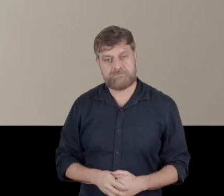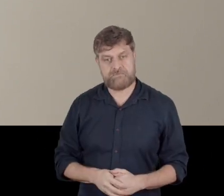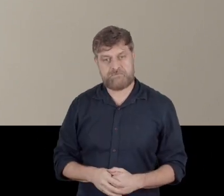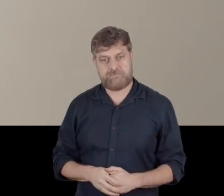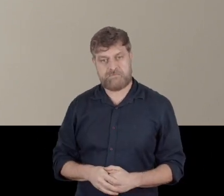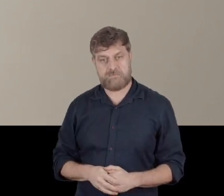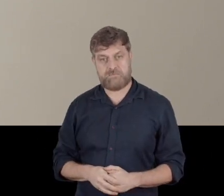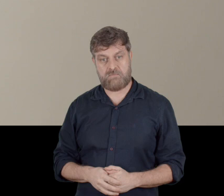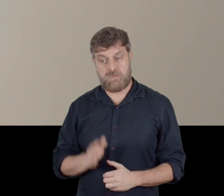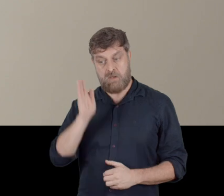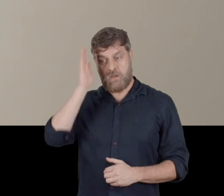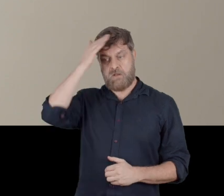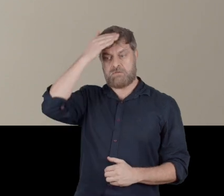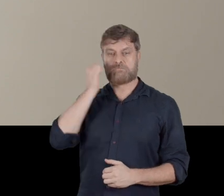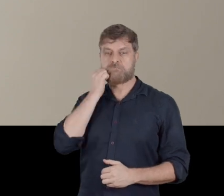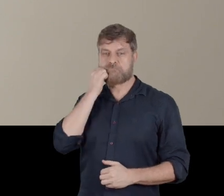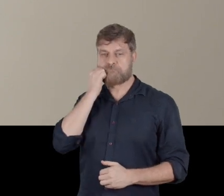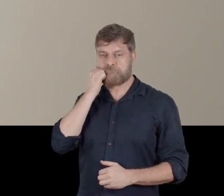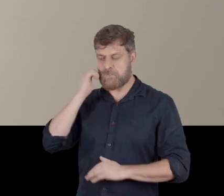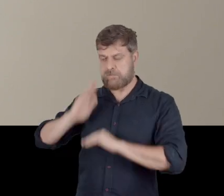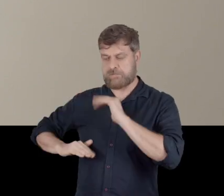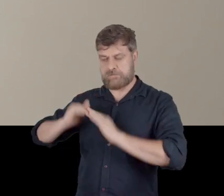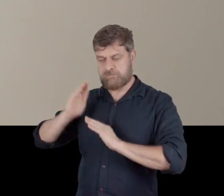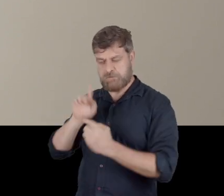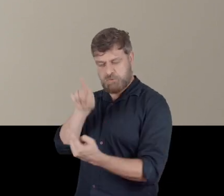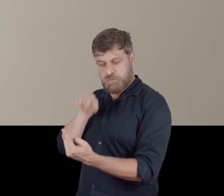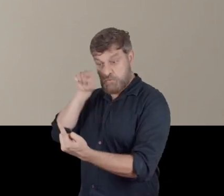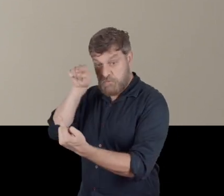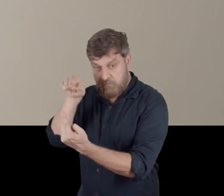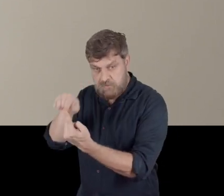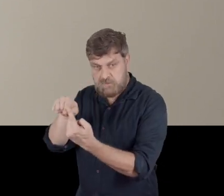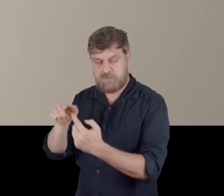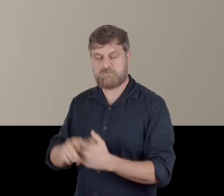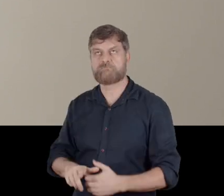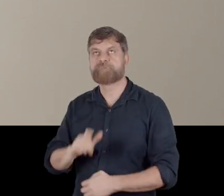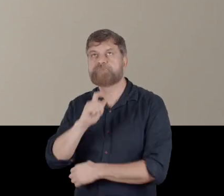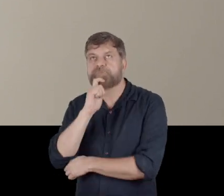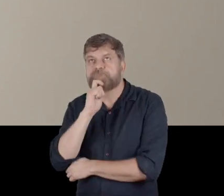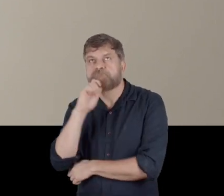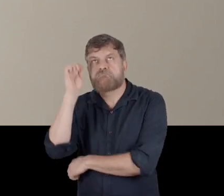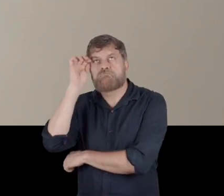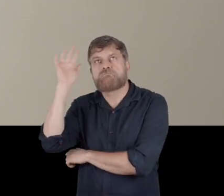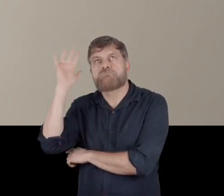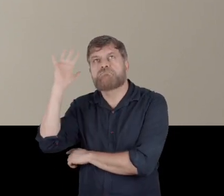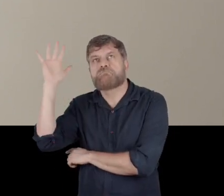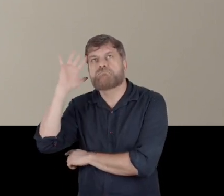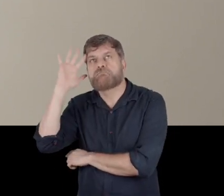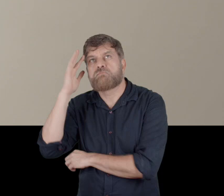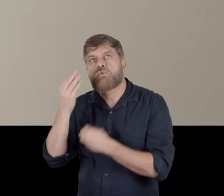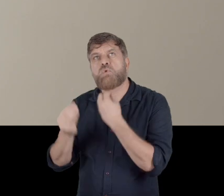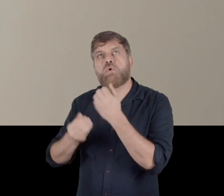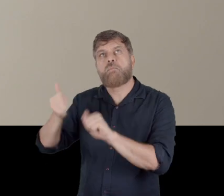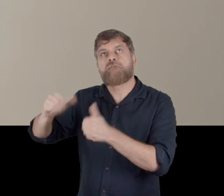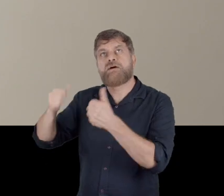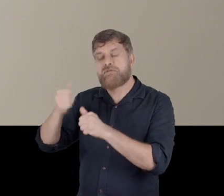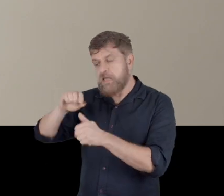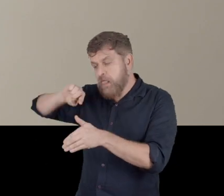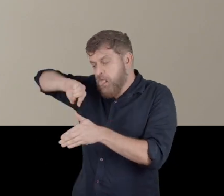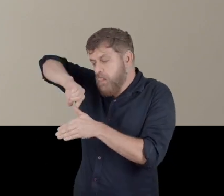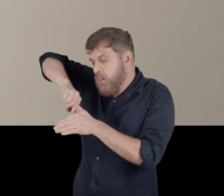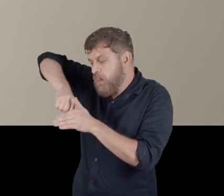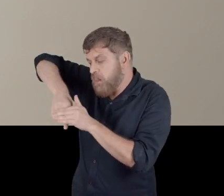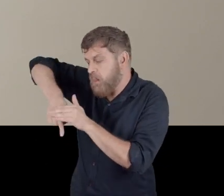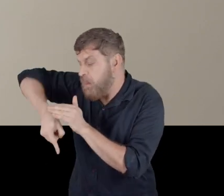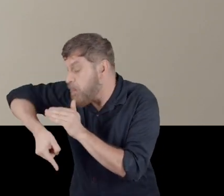humana. E ele, talvez por ser cientista e ser uma pessoa pragmática, ele parou para pensar, é muito difícil você analisar isso